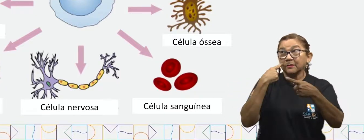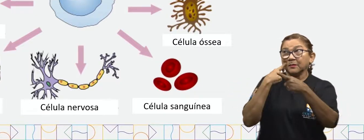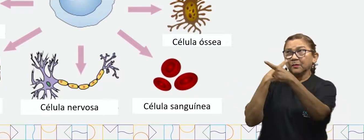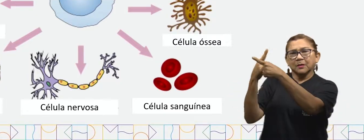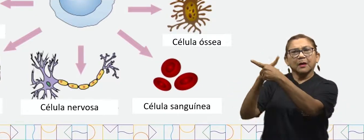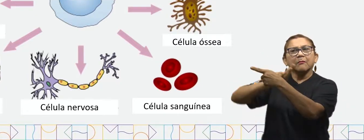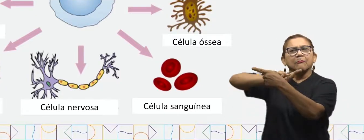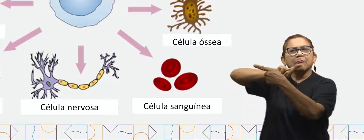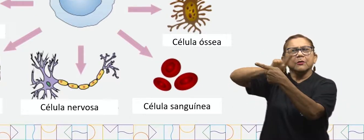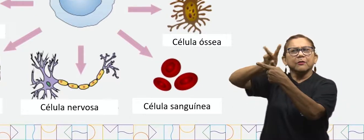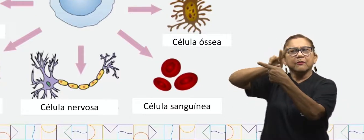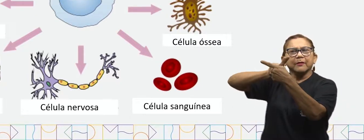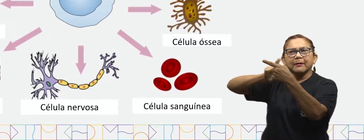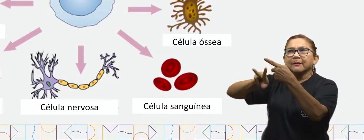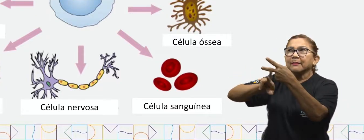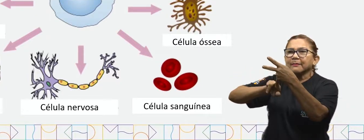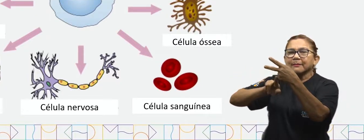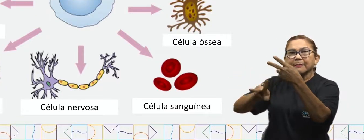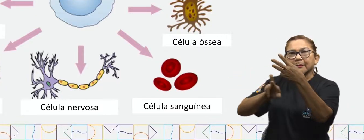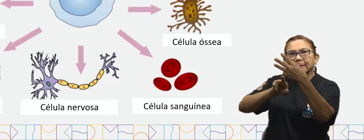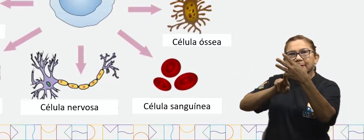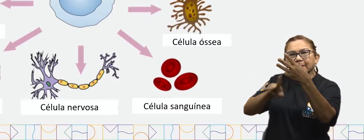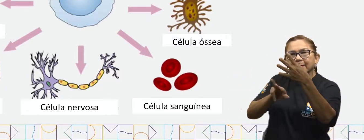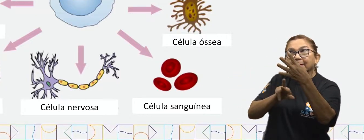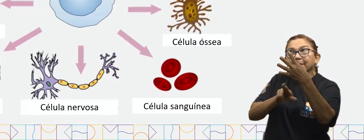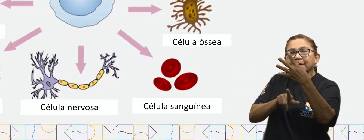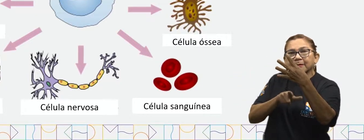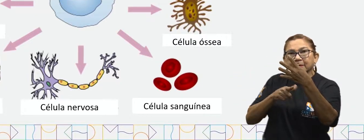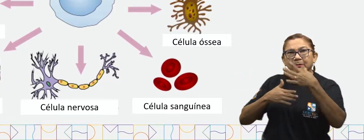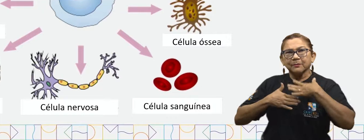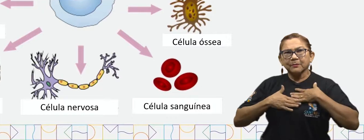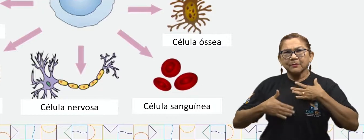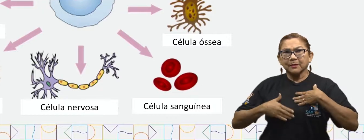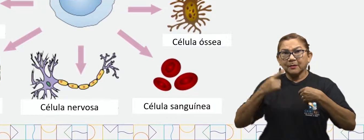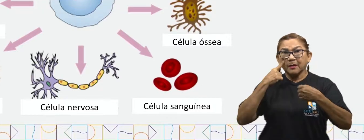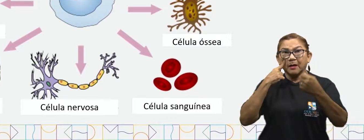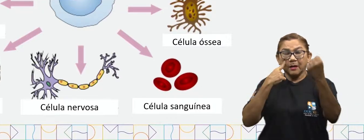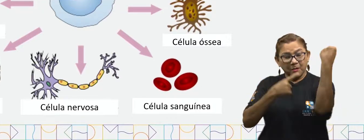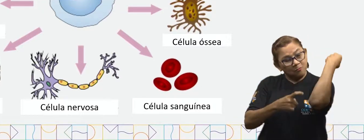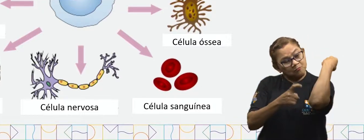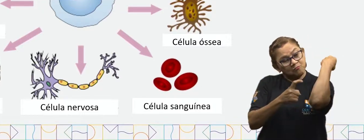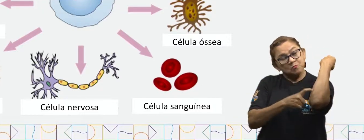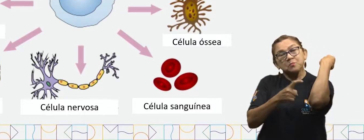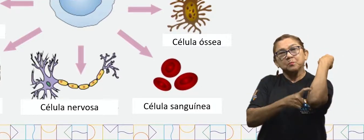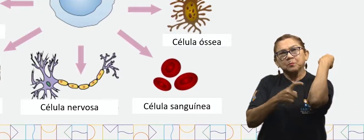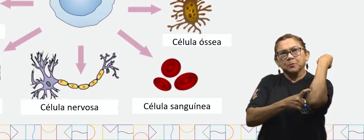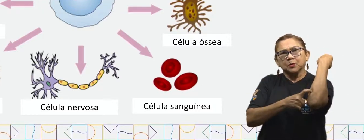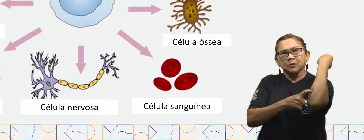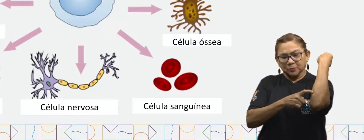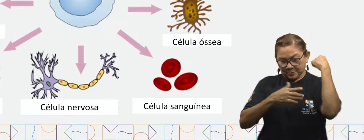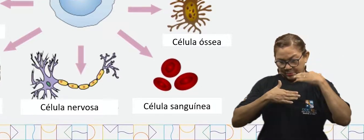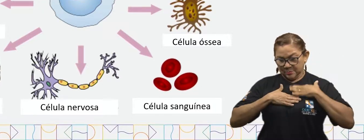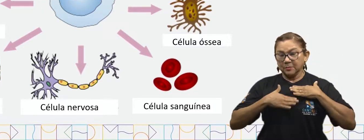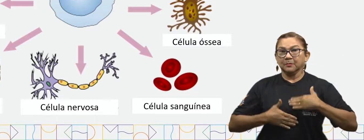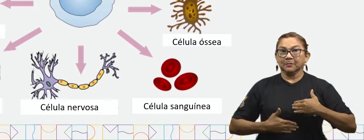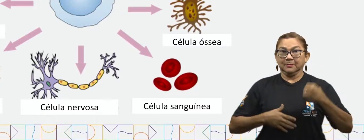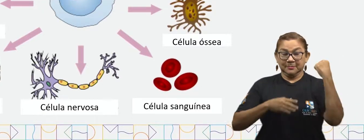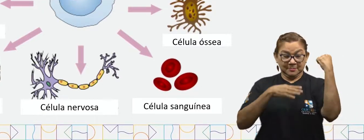diferentes tipos de células do corpo humano. Veja a célula muscular, que está em nosso